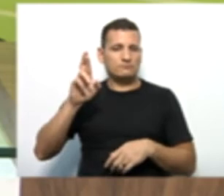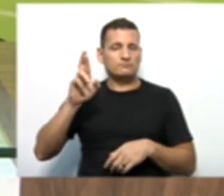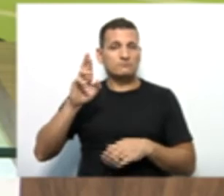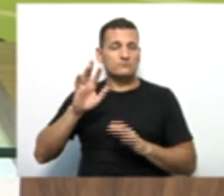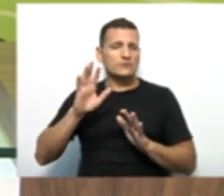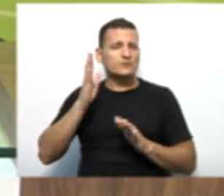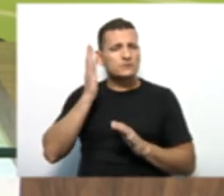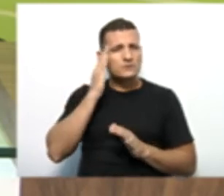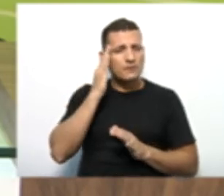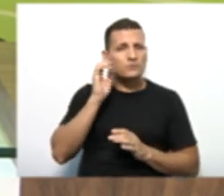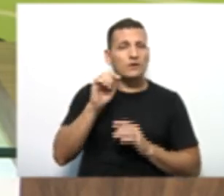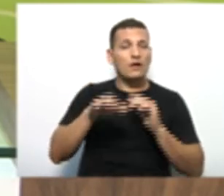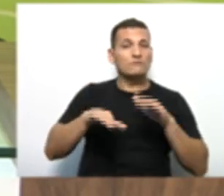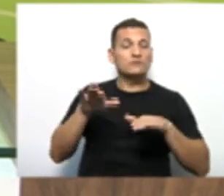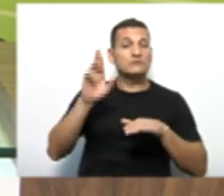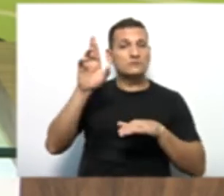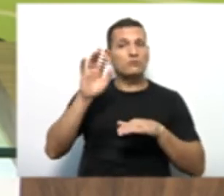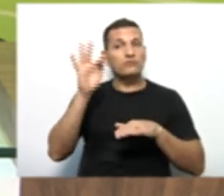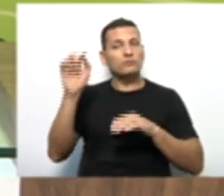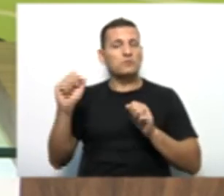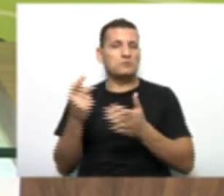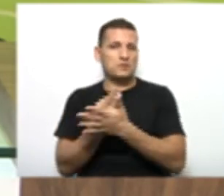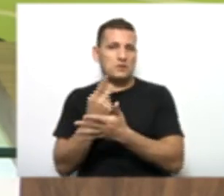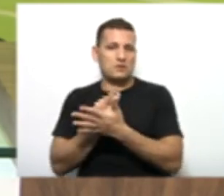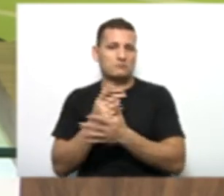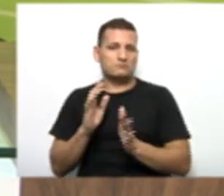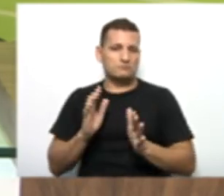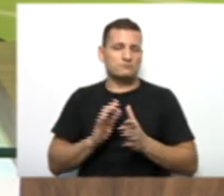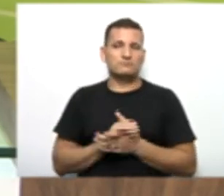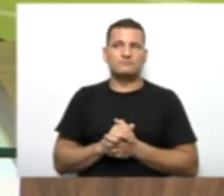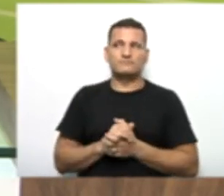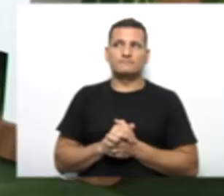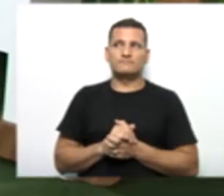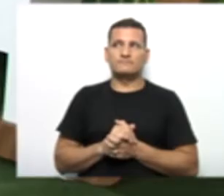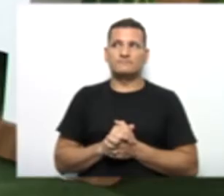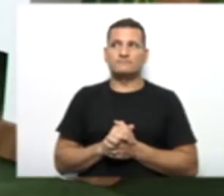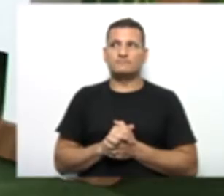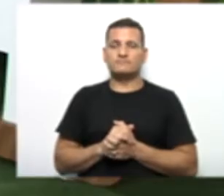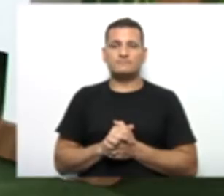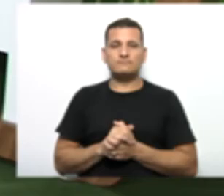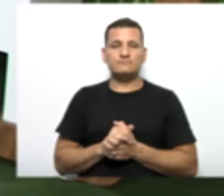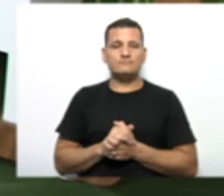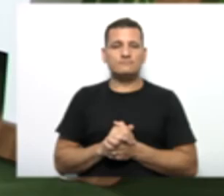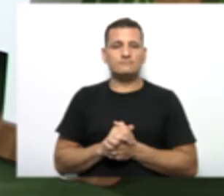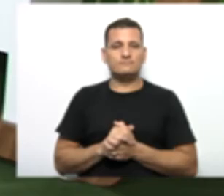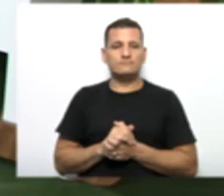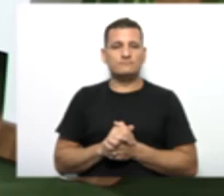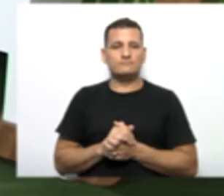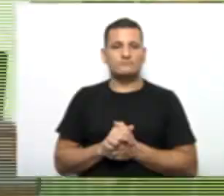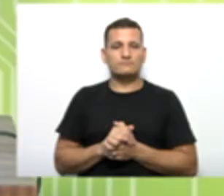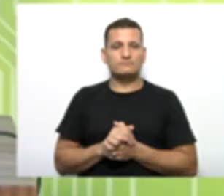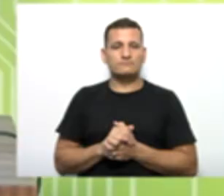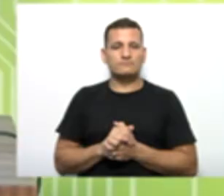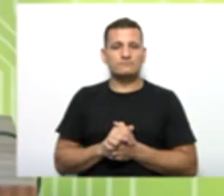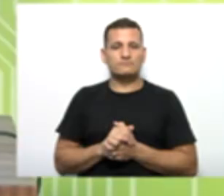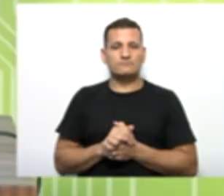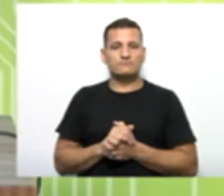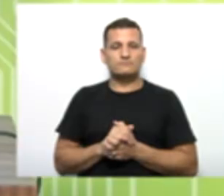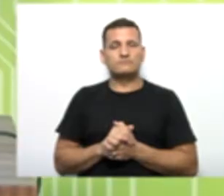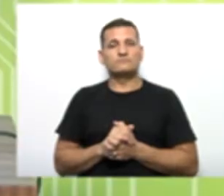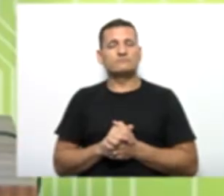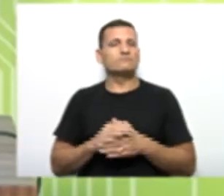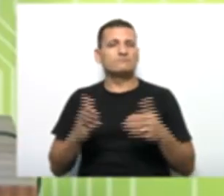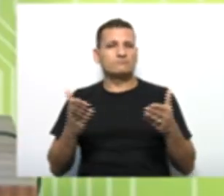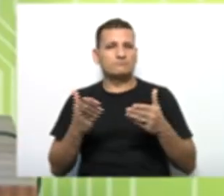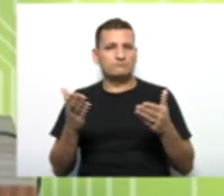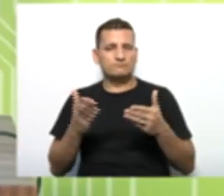sabendo que a decisão dele pode não dar certo no futuro. Muito bem, obrigado, professor Cássio. E continuando, ainda fechando essa